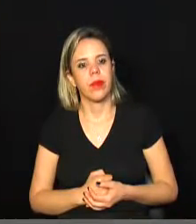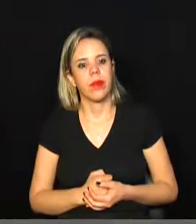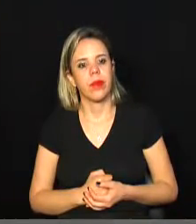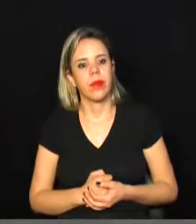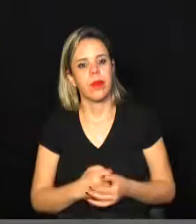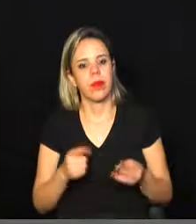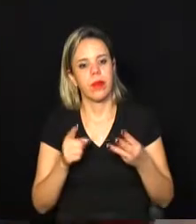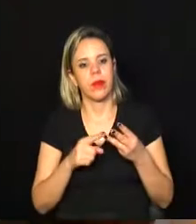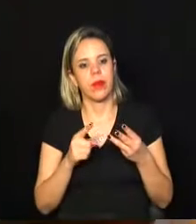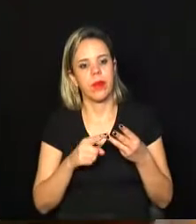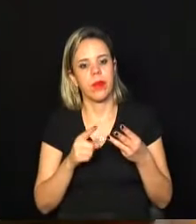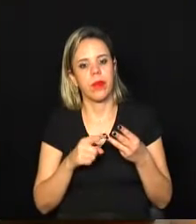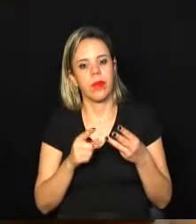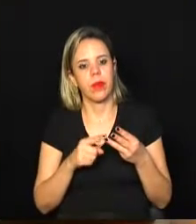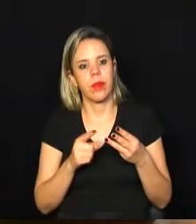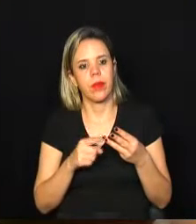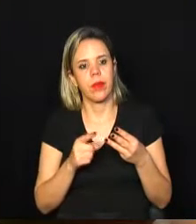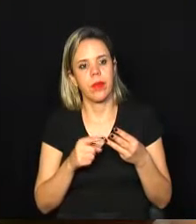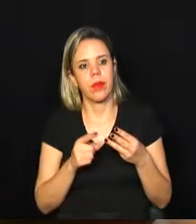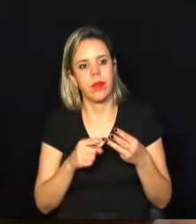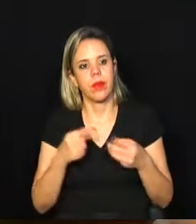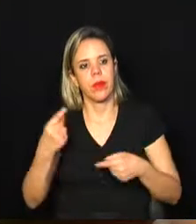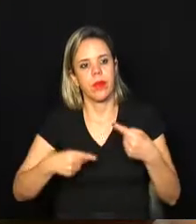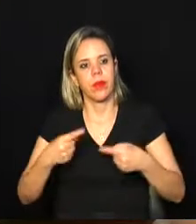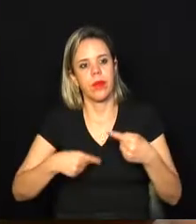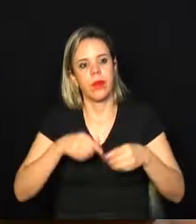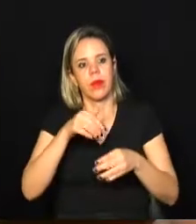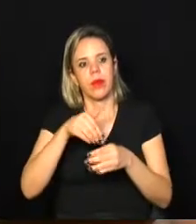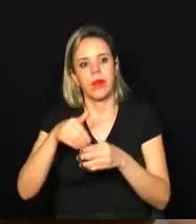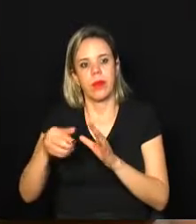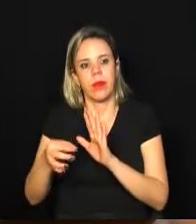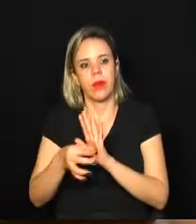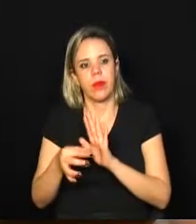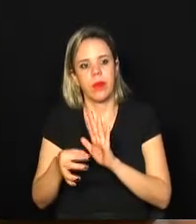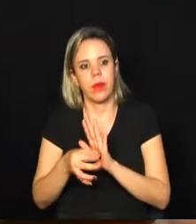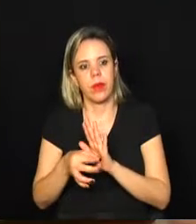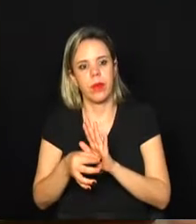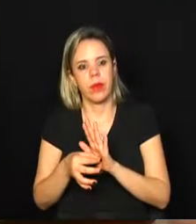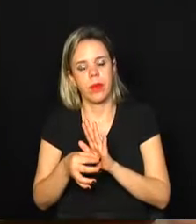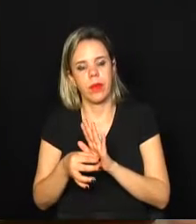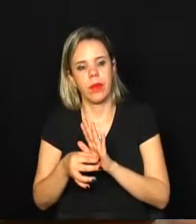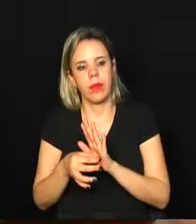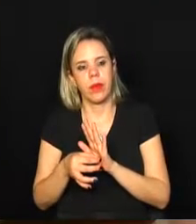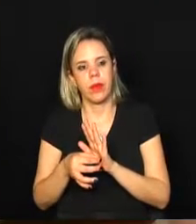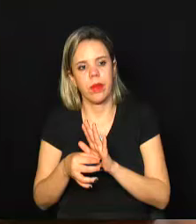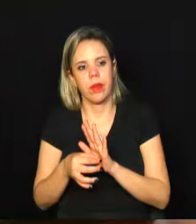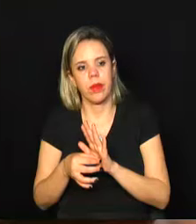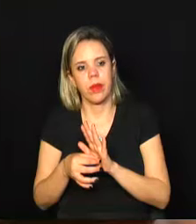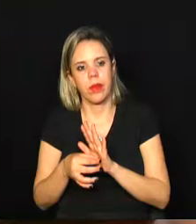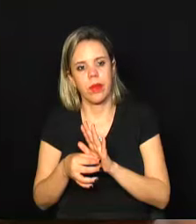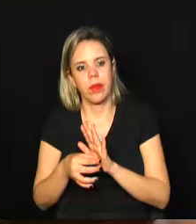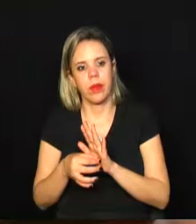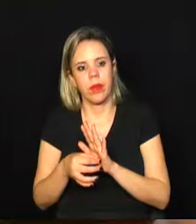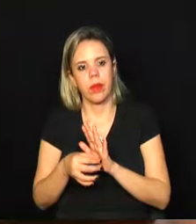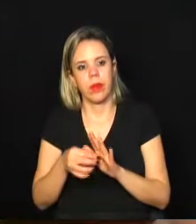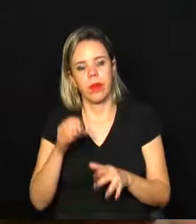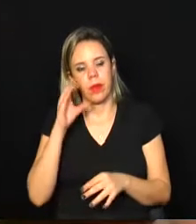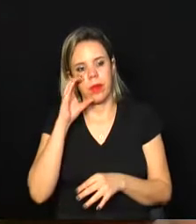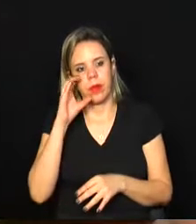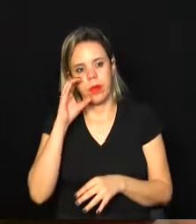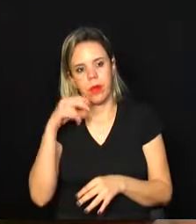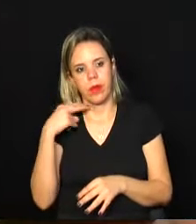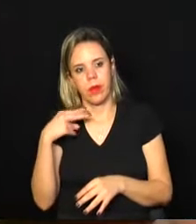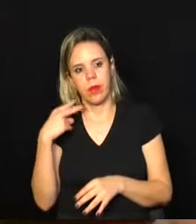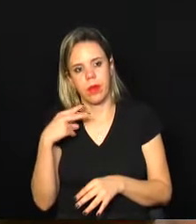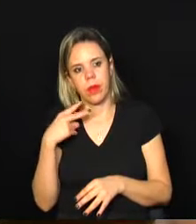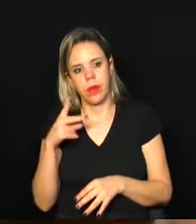a terceira item discussão e votação do parecer exarado pelo senhor Luiz Cirilo